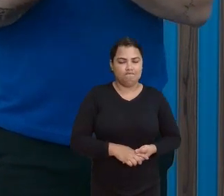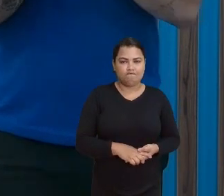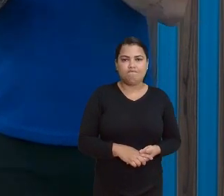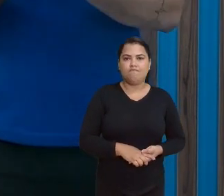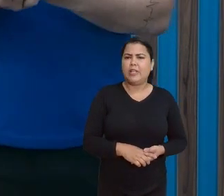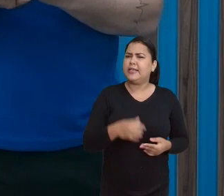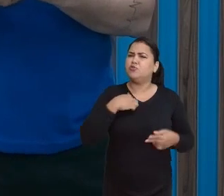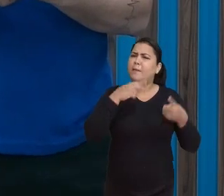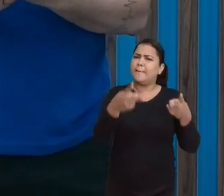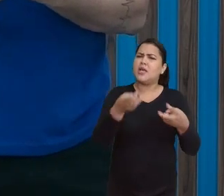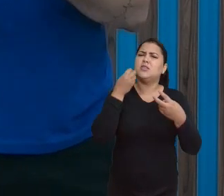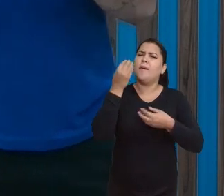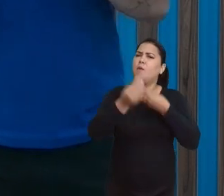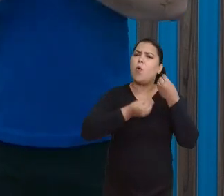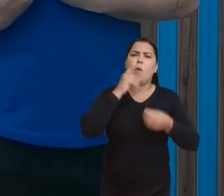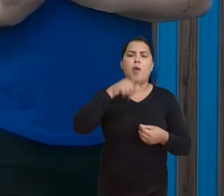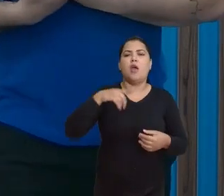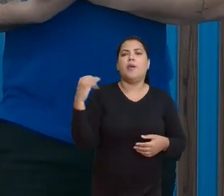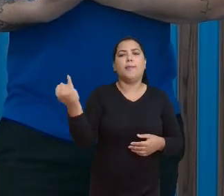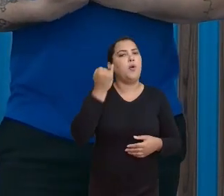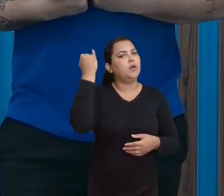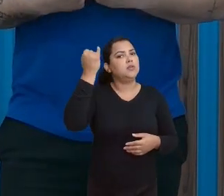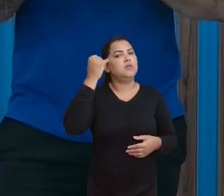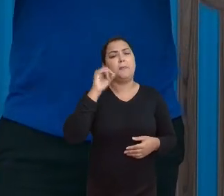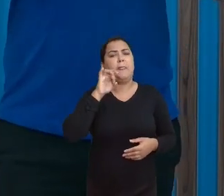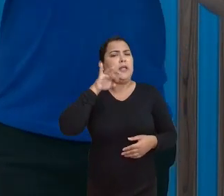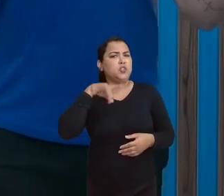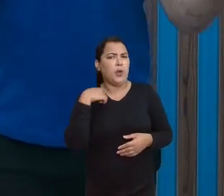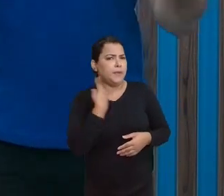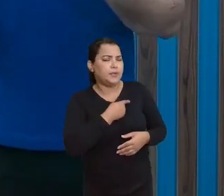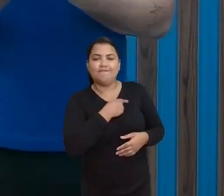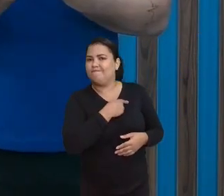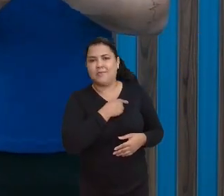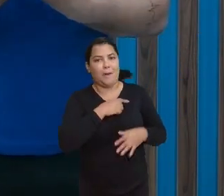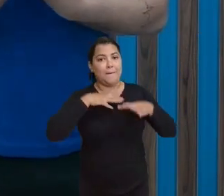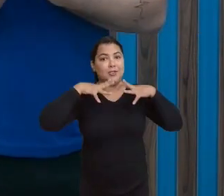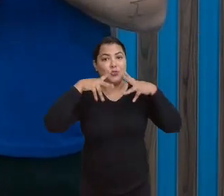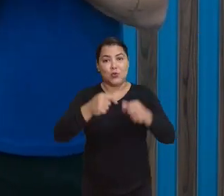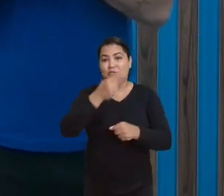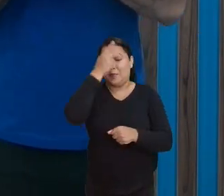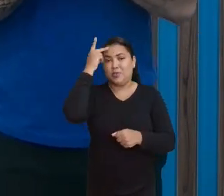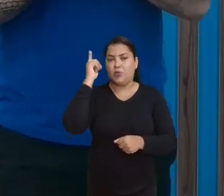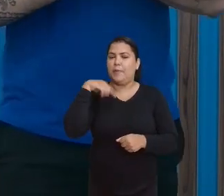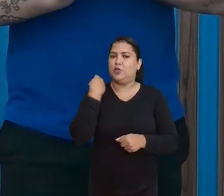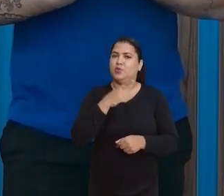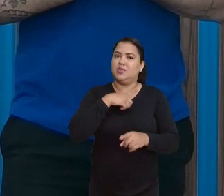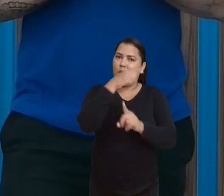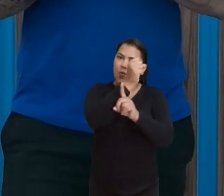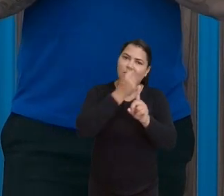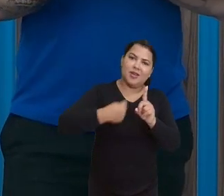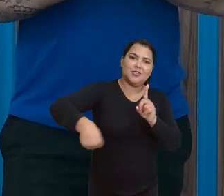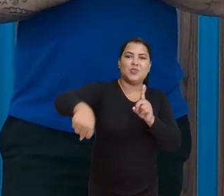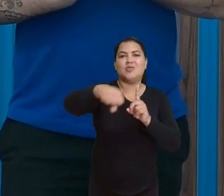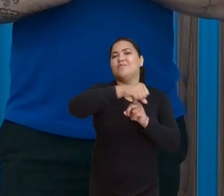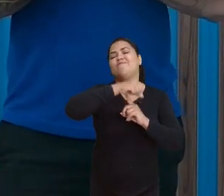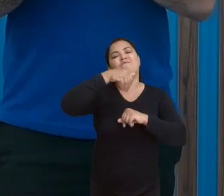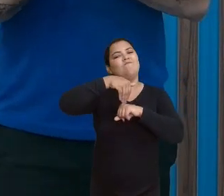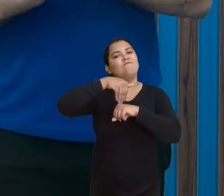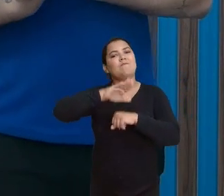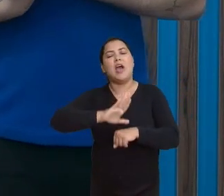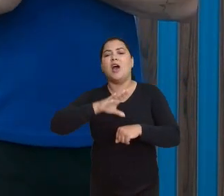quanto isso é importante, né? Não só para a gente, mas para todo mundo, né? Para a gente ter uma sociedade